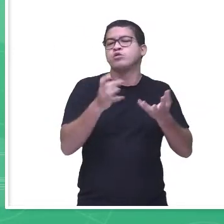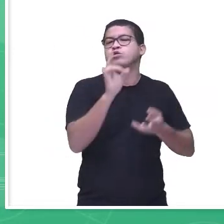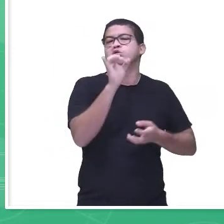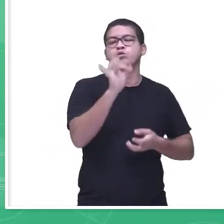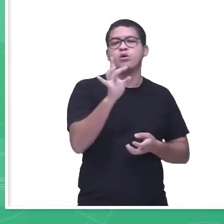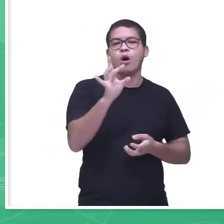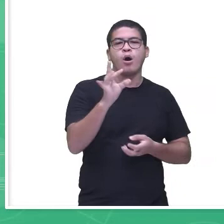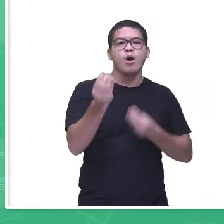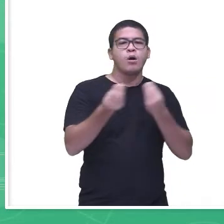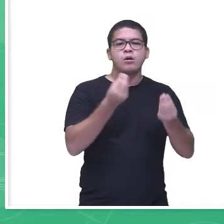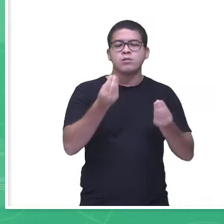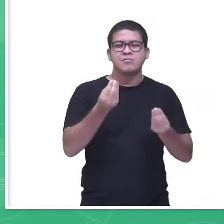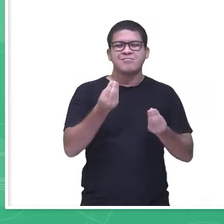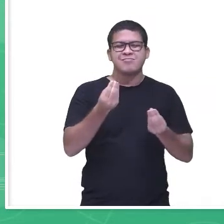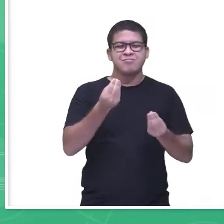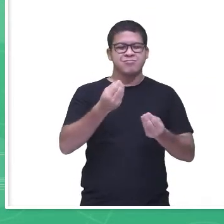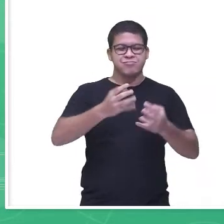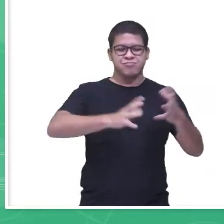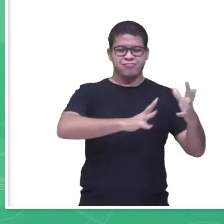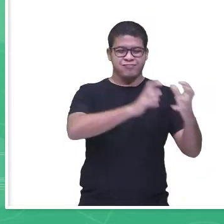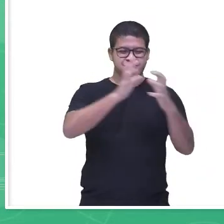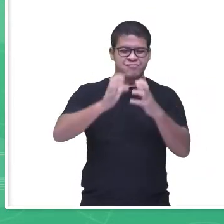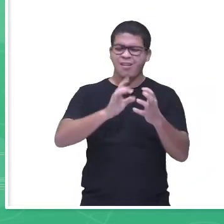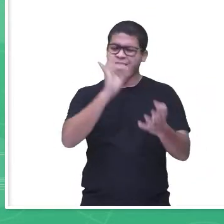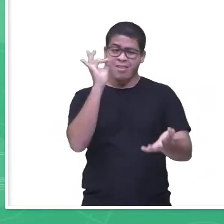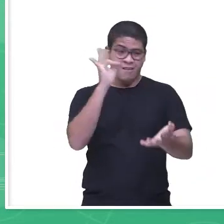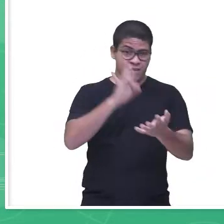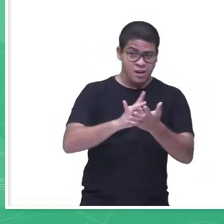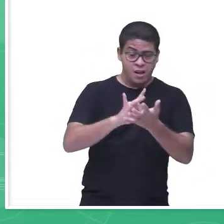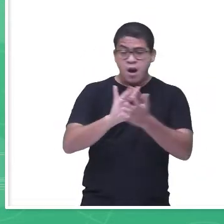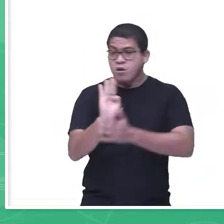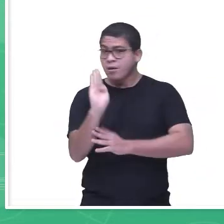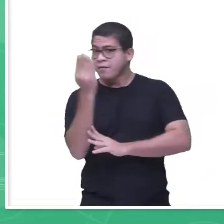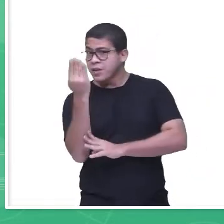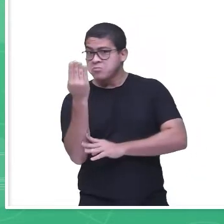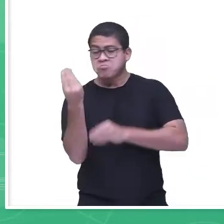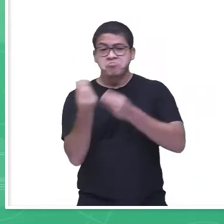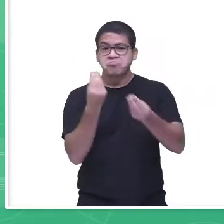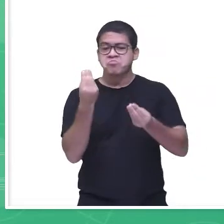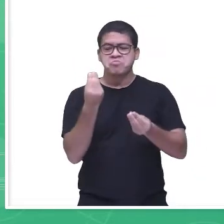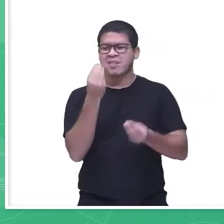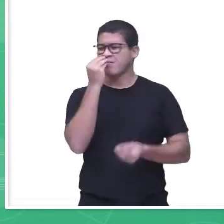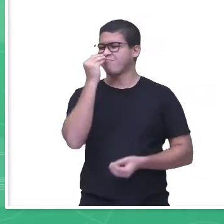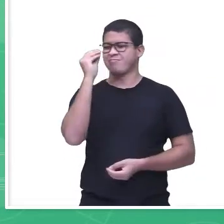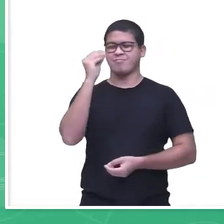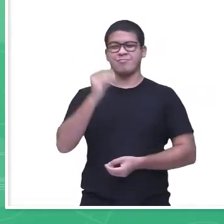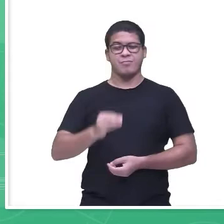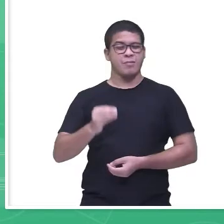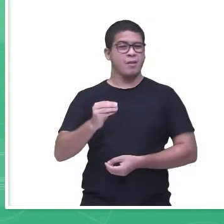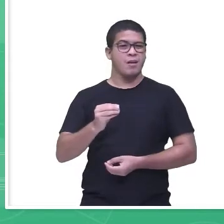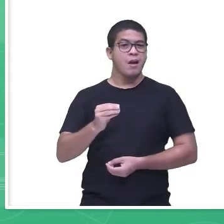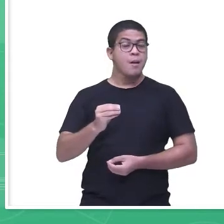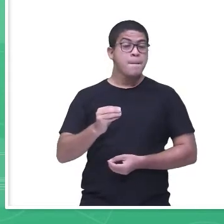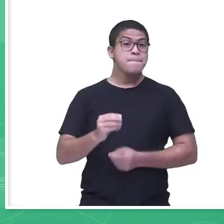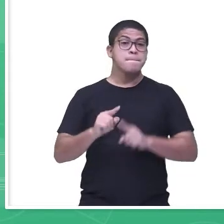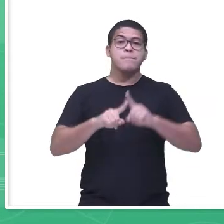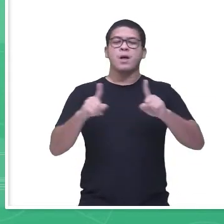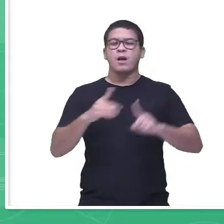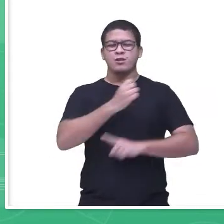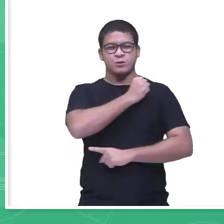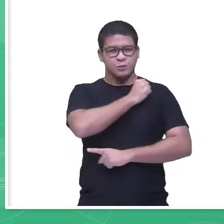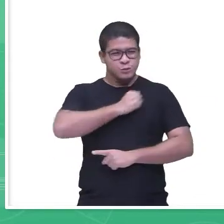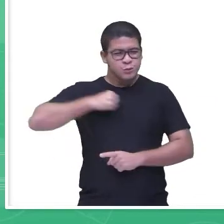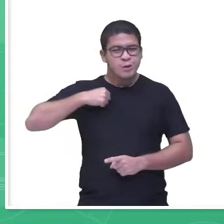Se é verdade ou se não é, não interessa para o sofista. Então isso foi um problema muito grande e